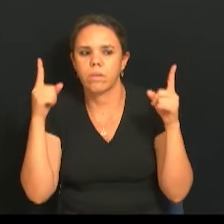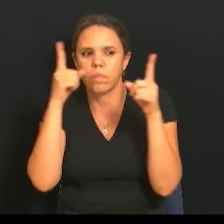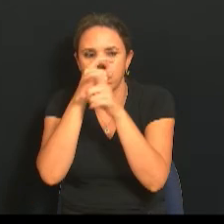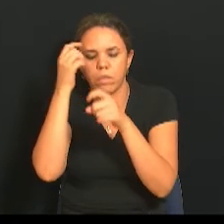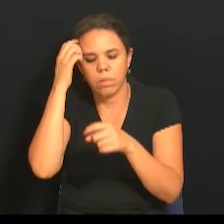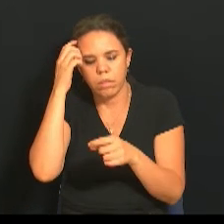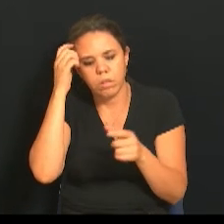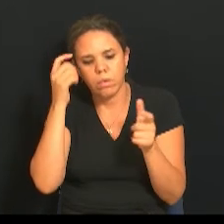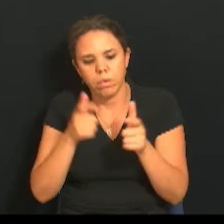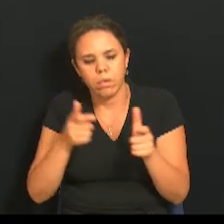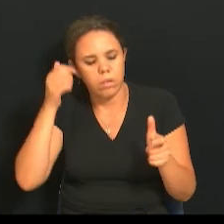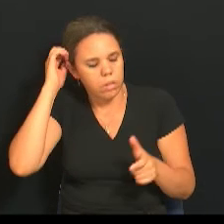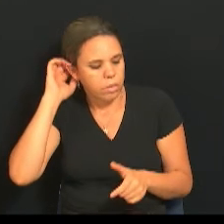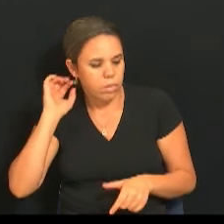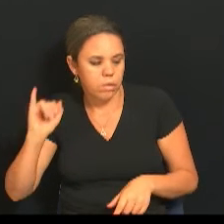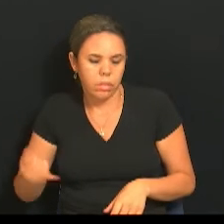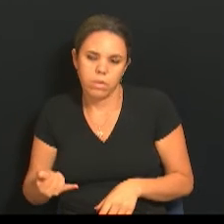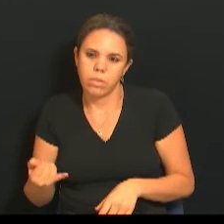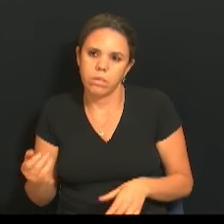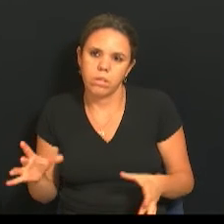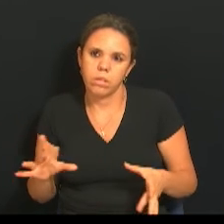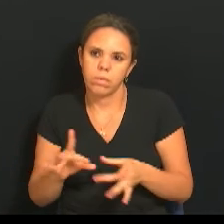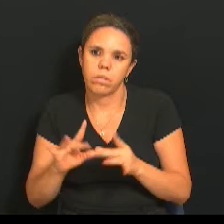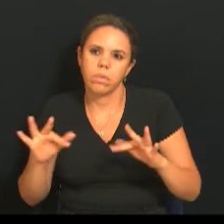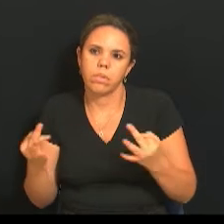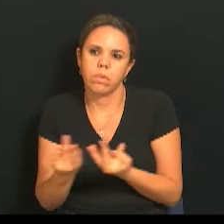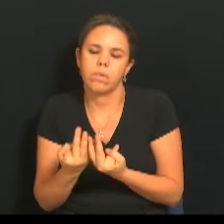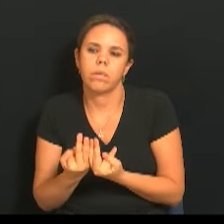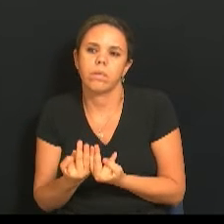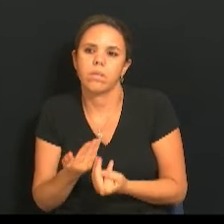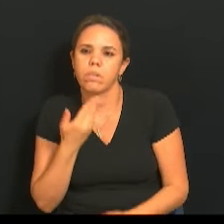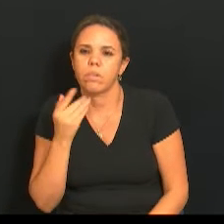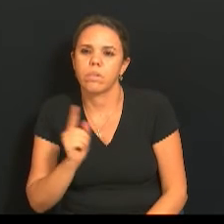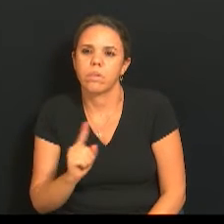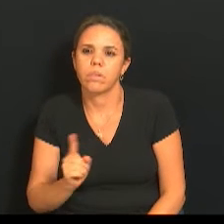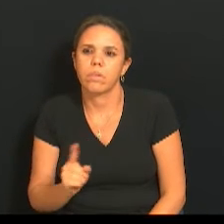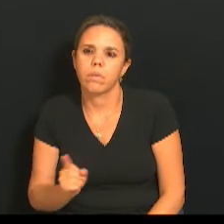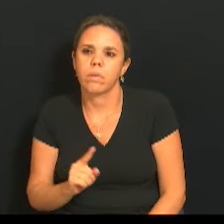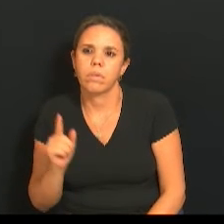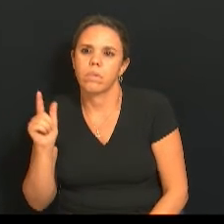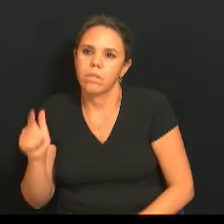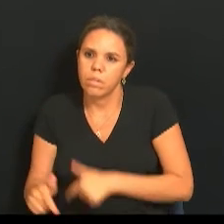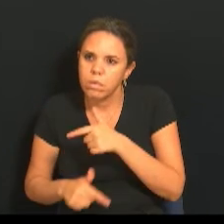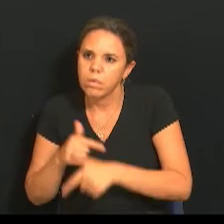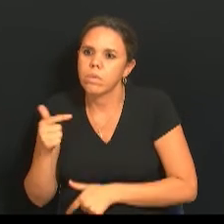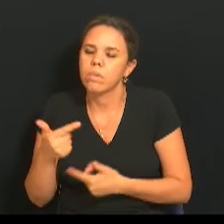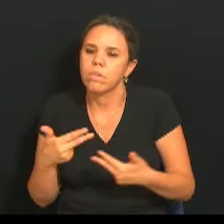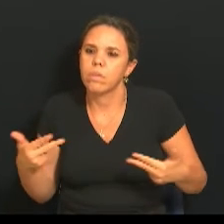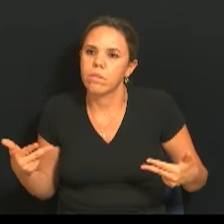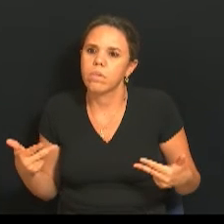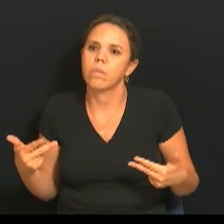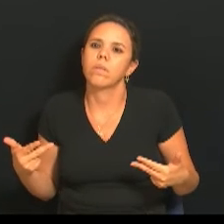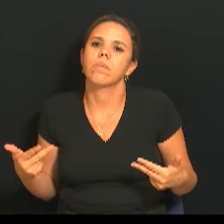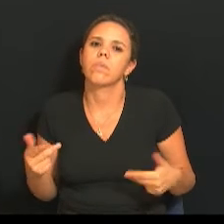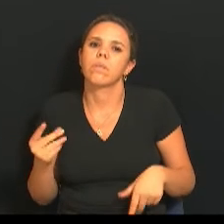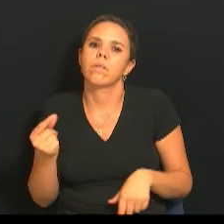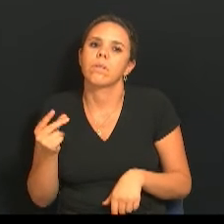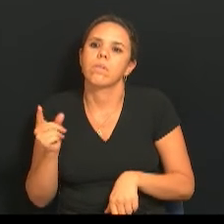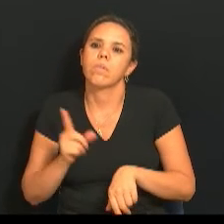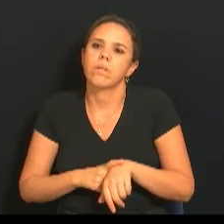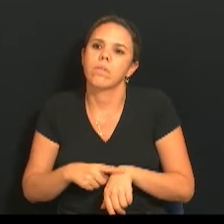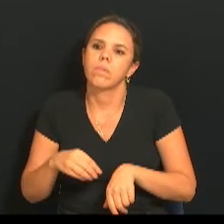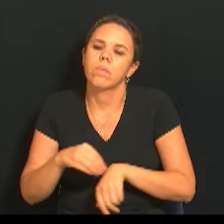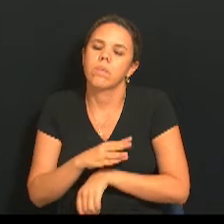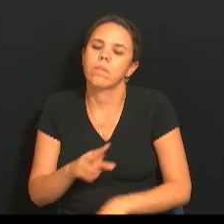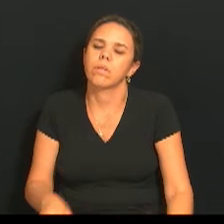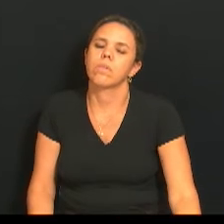grande. Resgatar vínculos familiares, isso não é fácil. É um trabalho que demanda aí muitíssimo tempo, e trazer essas